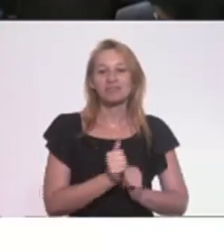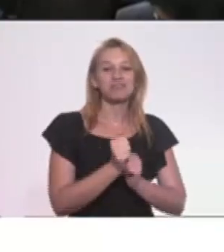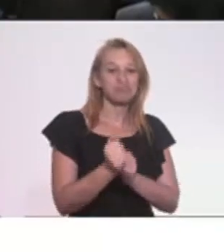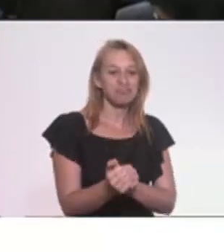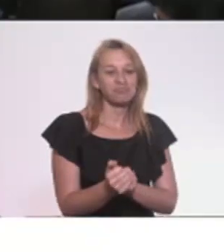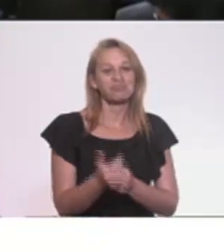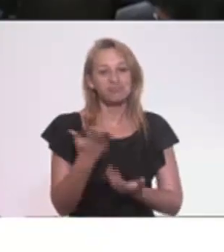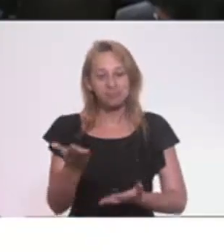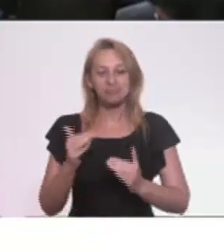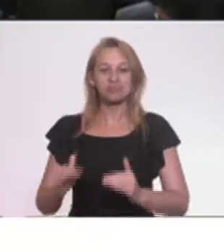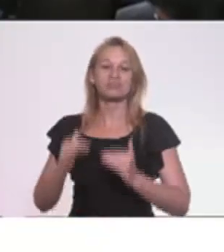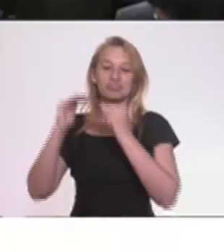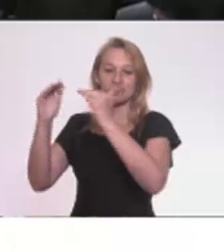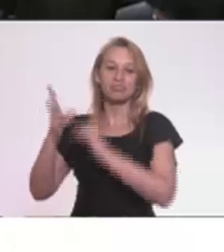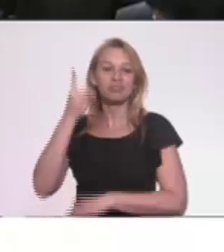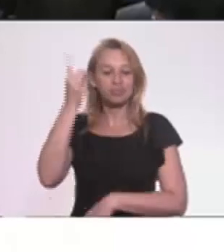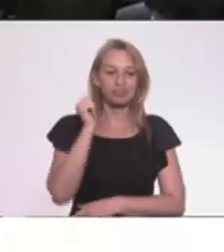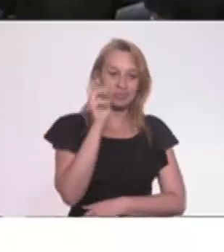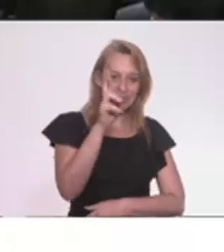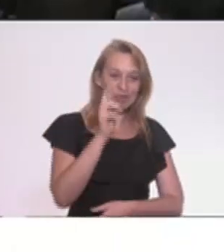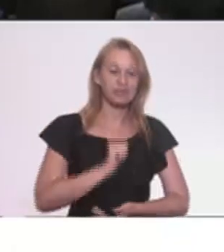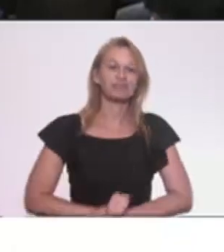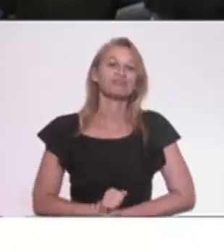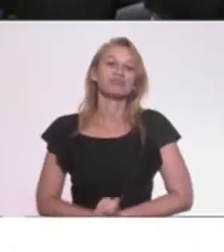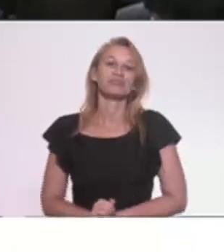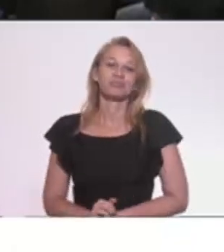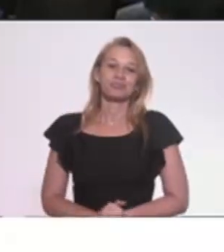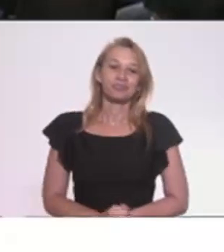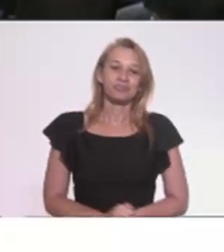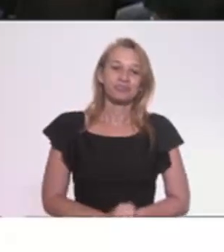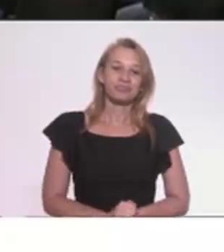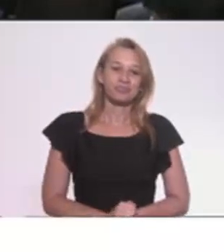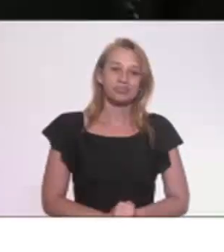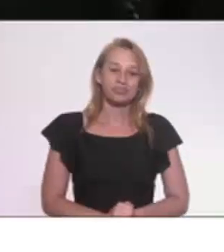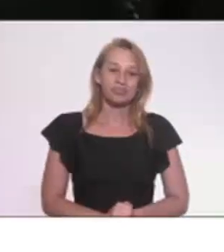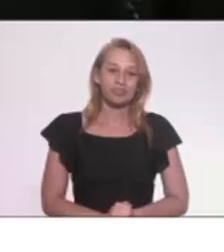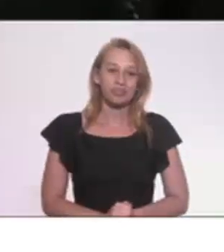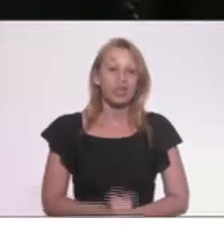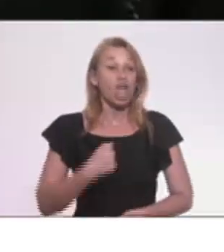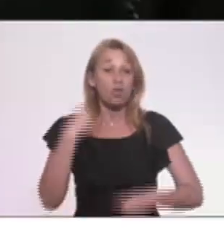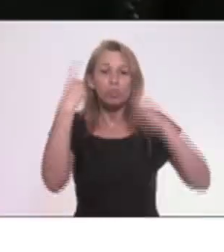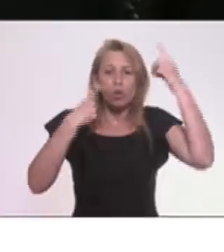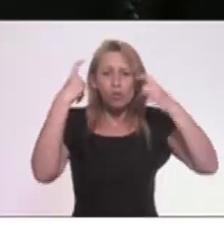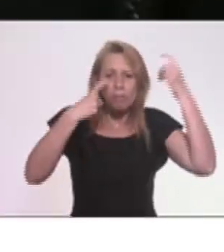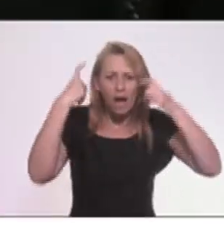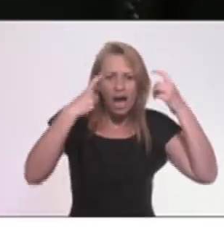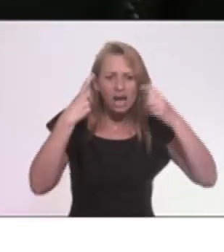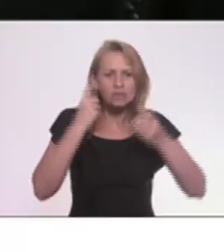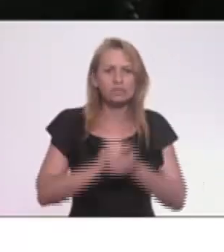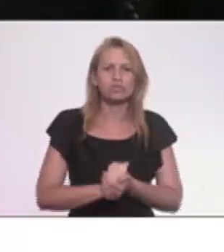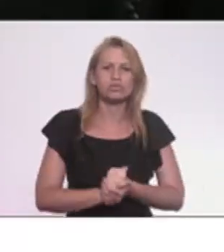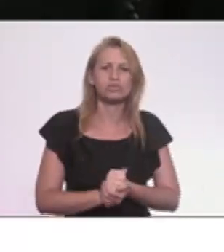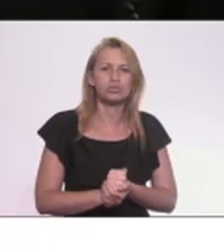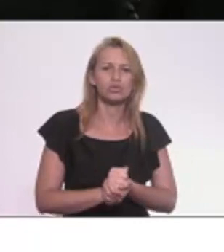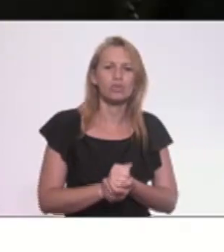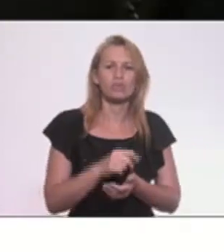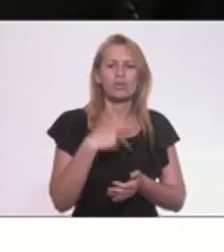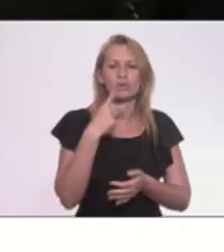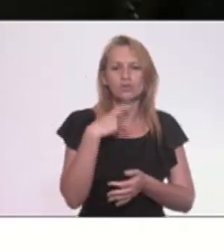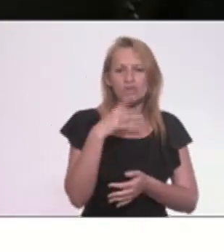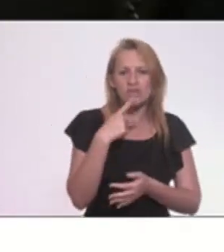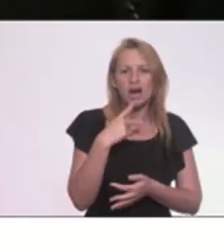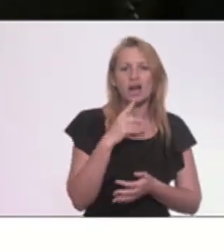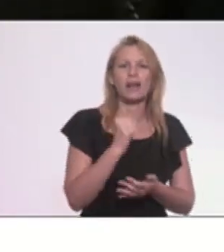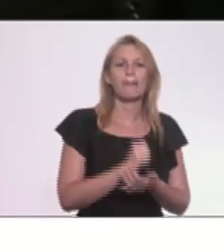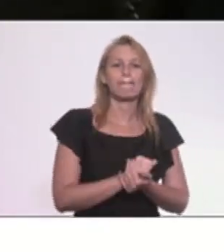Vossa Excelência, deputado Eliomar, eu fiquei preocupado com as suas ponderações até para